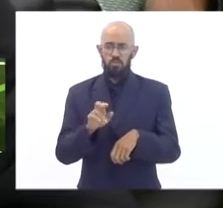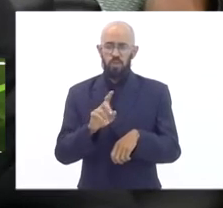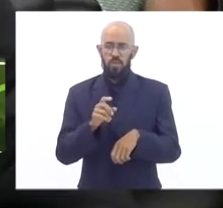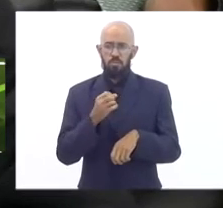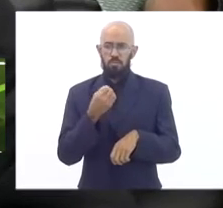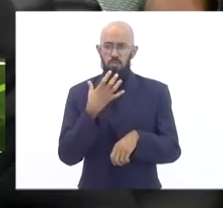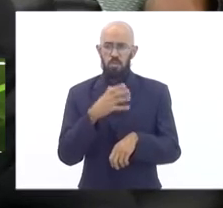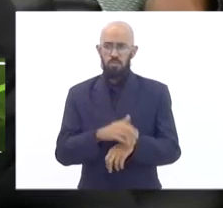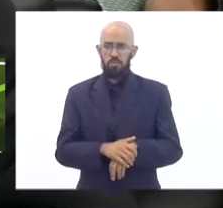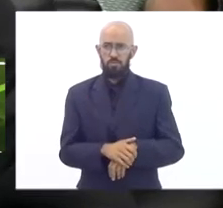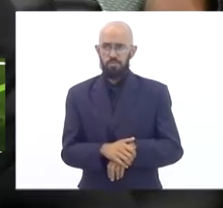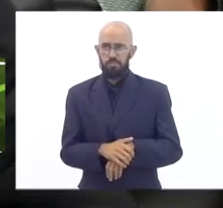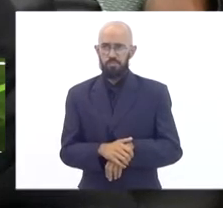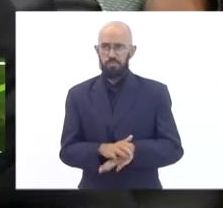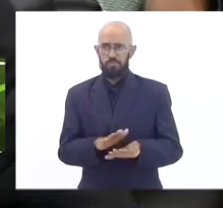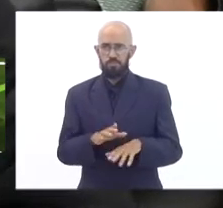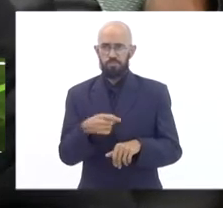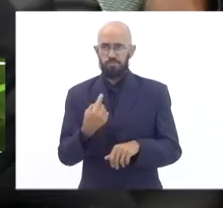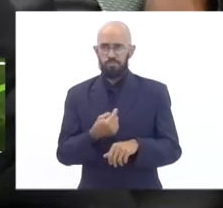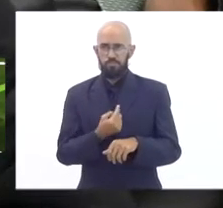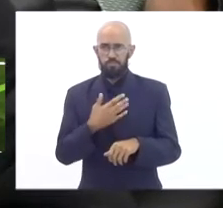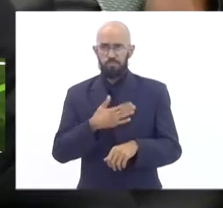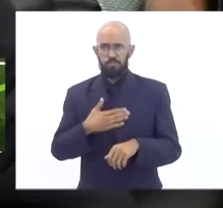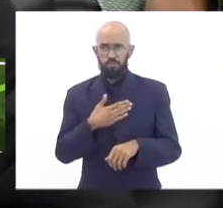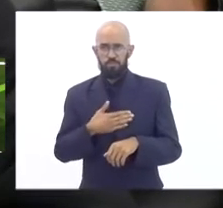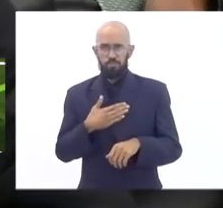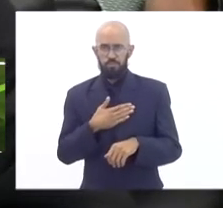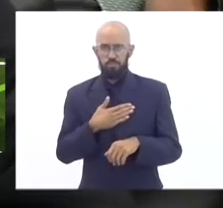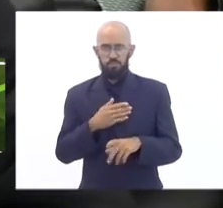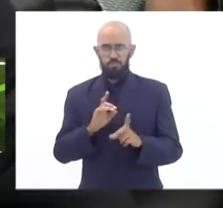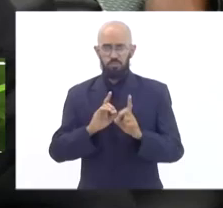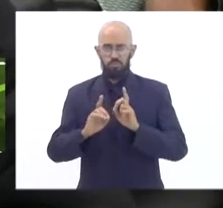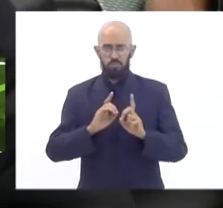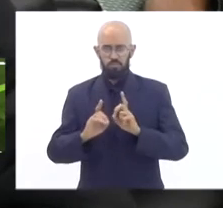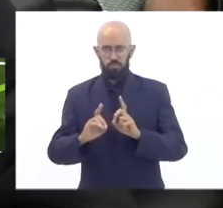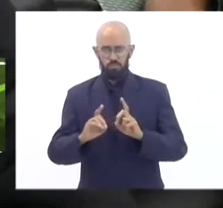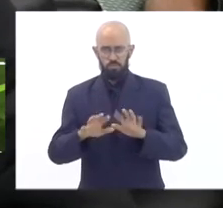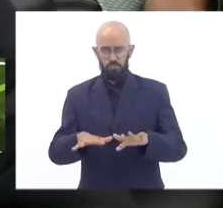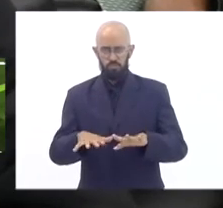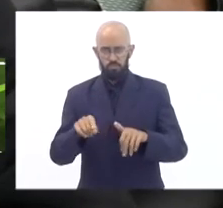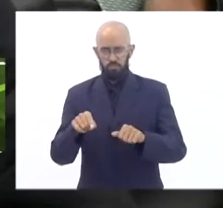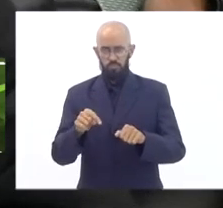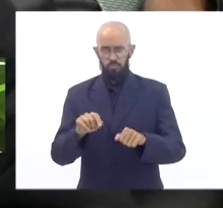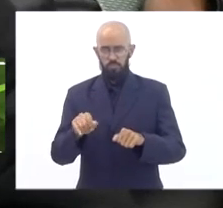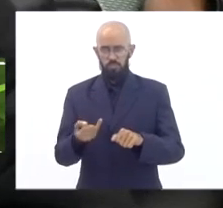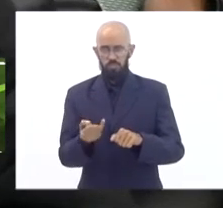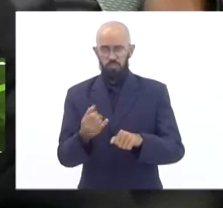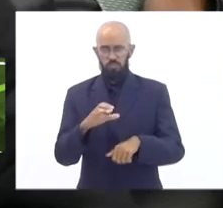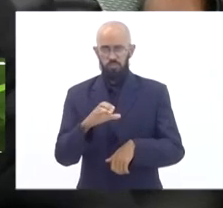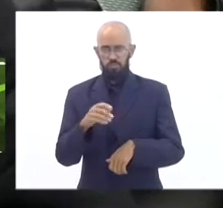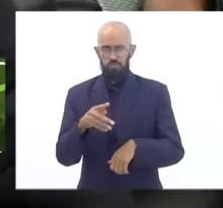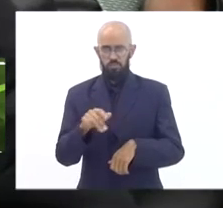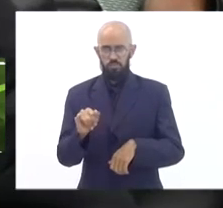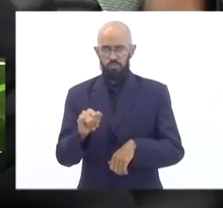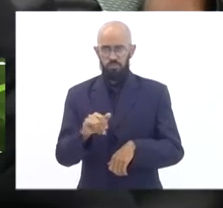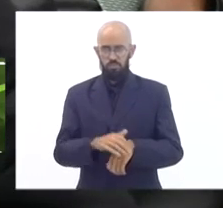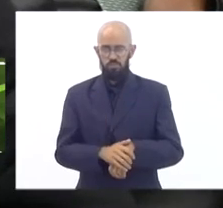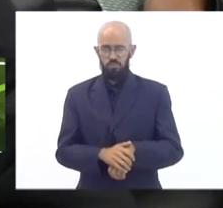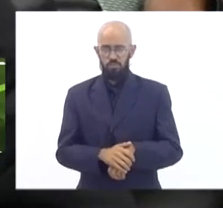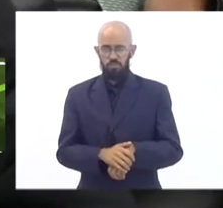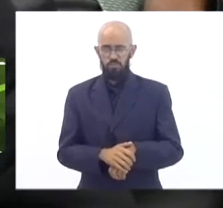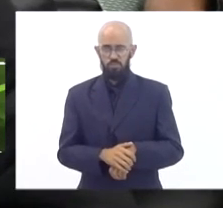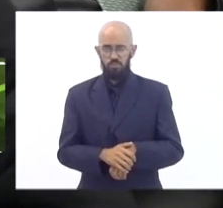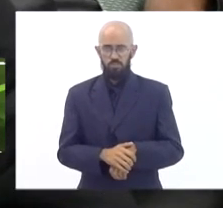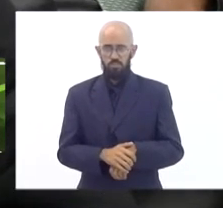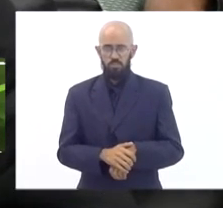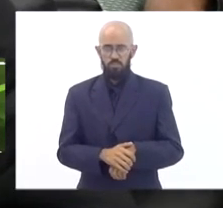boa. Mas nós gostaríamos de discutir isso, aproveitar essa CPI. Vai ter um segundo momento. Então, é por isso que